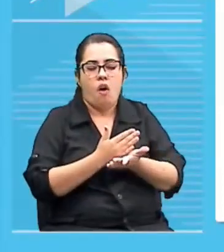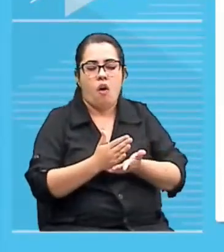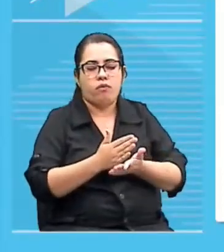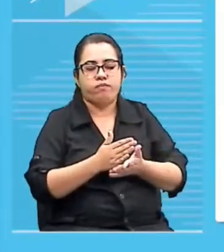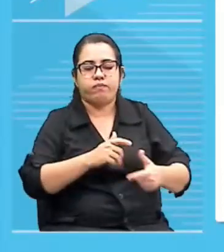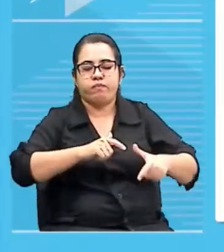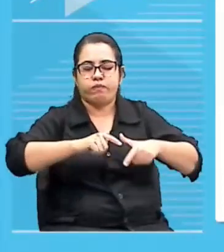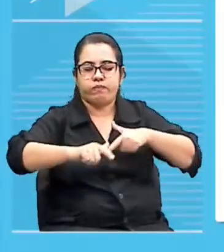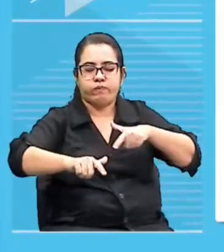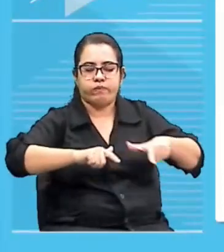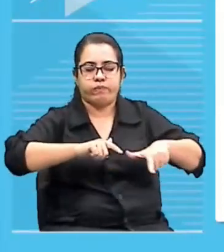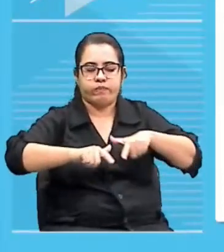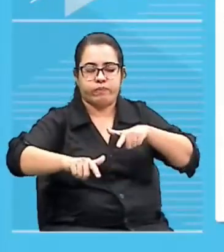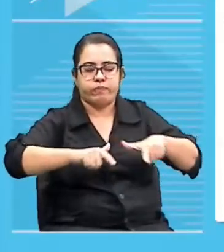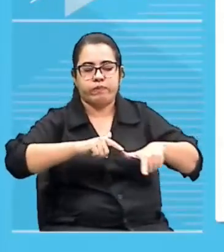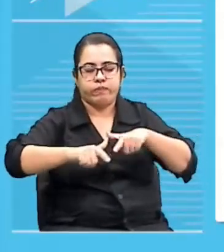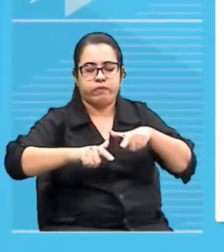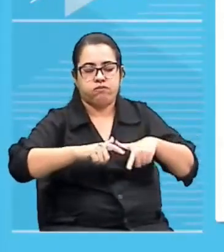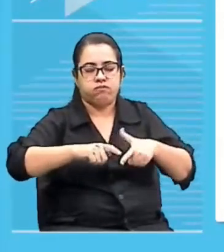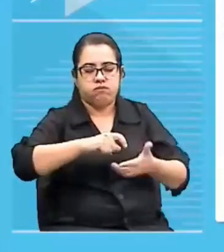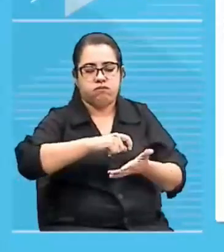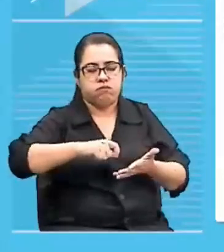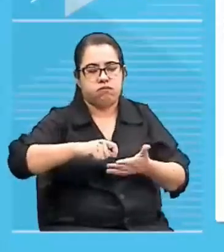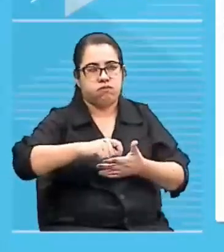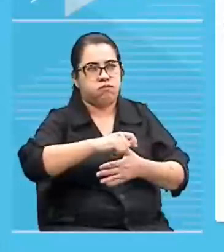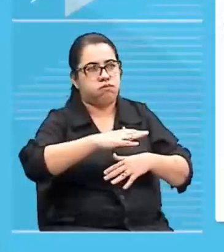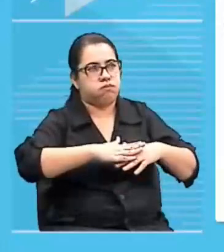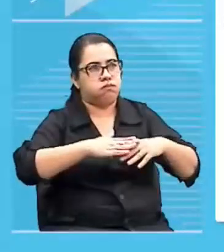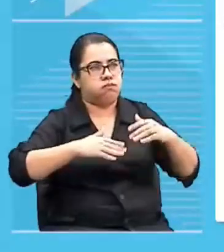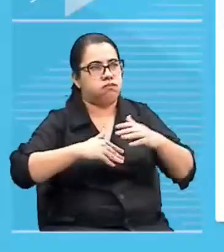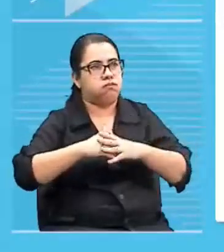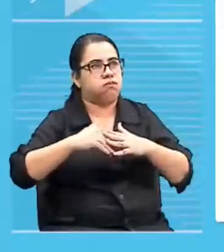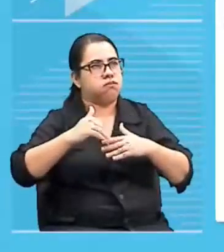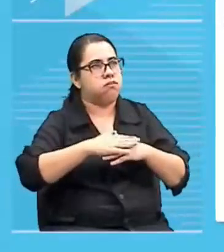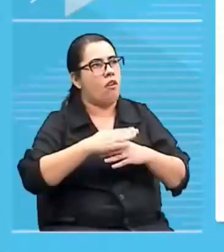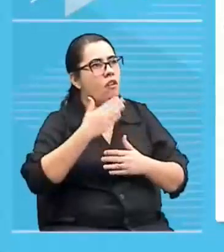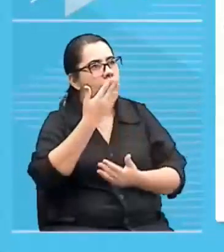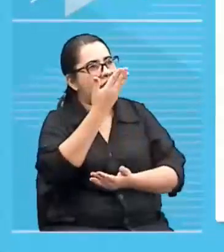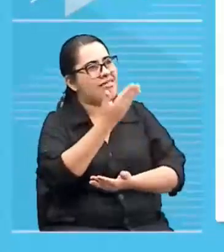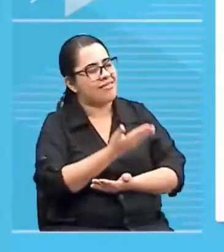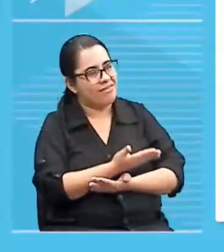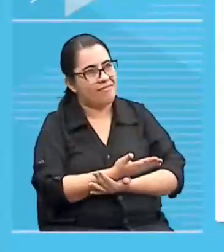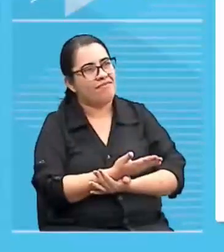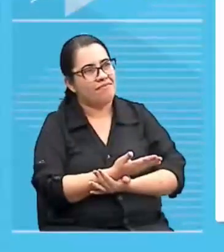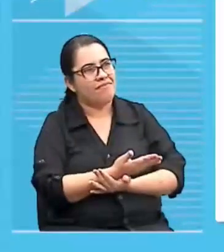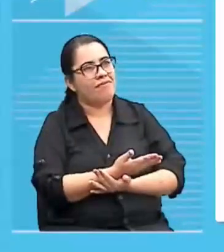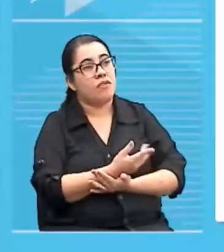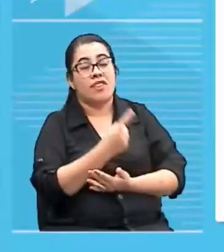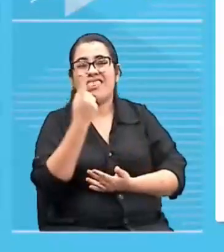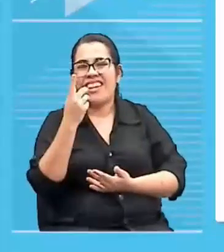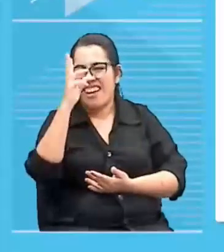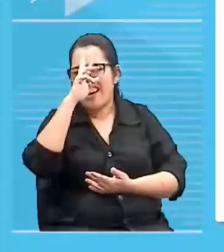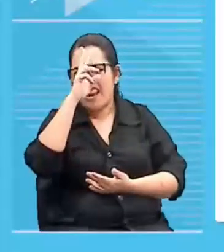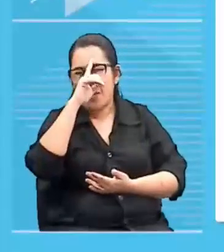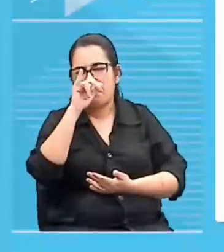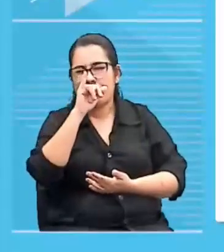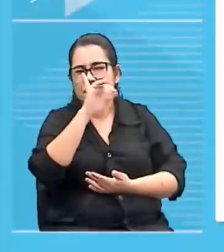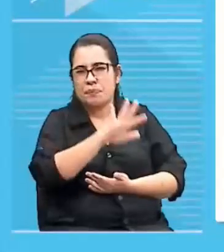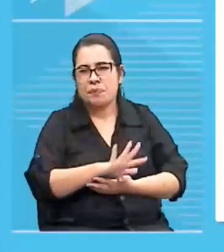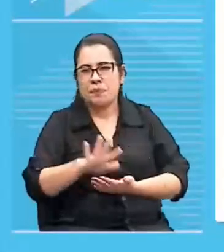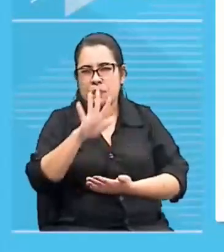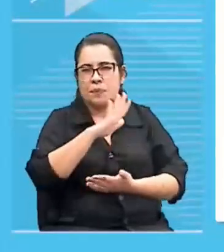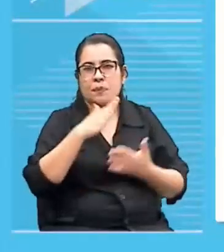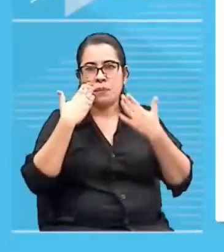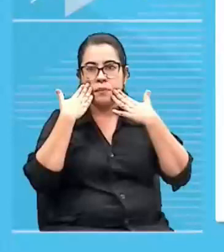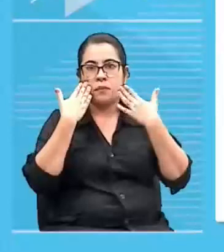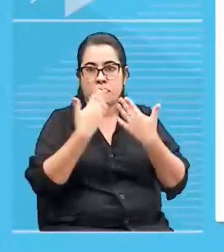a realizar a impressão. Tá certo? A impressão 3D. Então, vejam aí, aquela lá era a figura que eu mostrei para